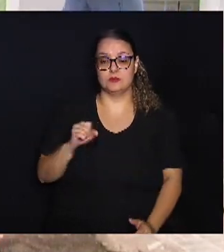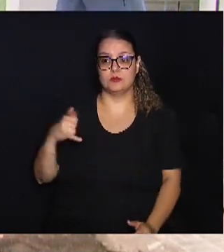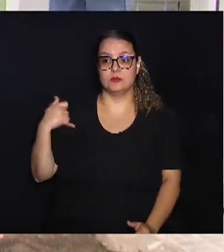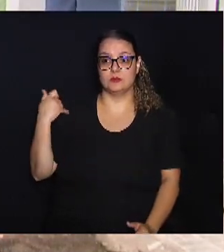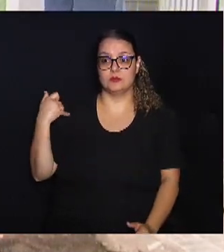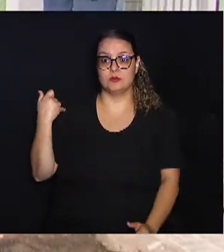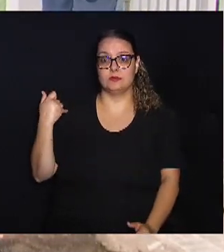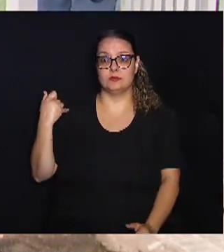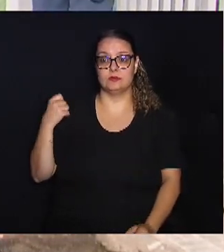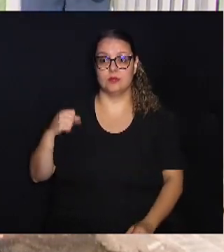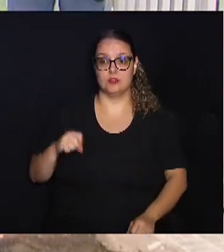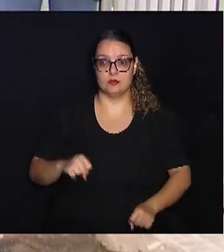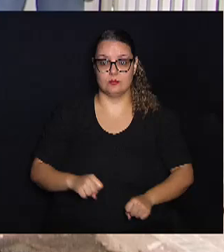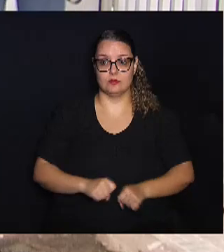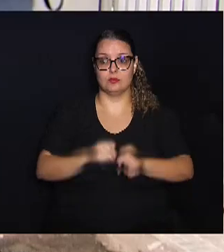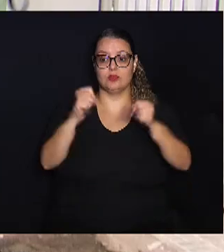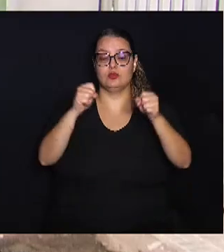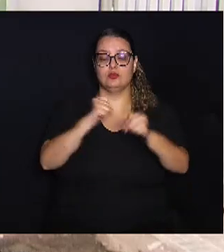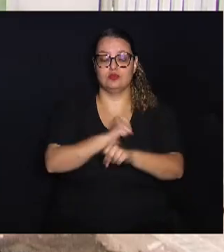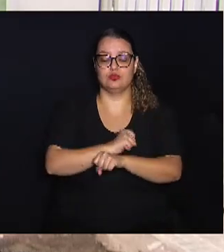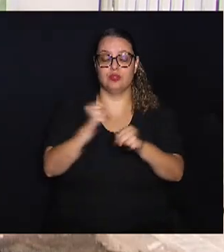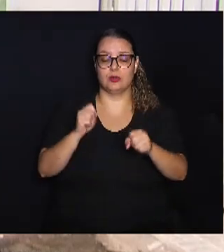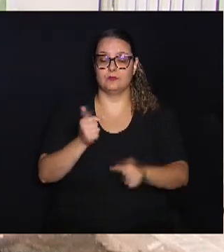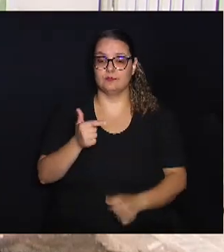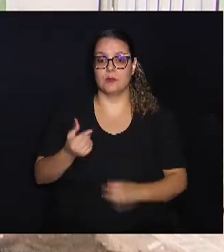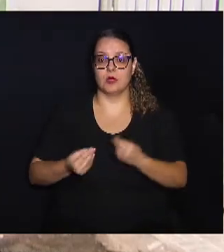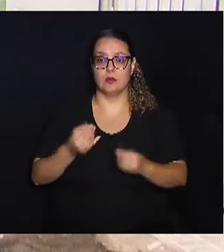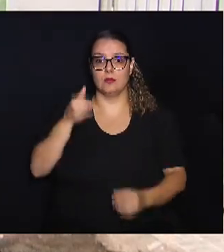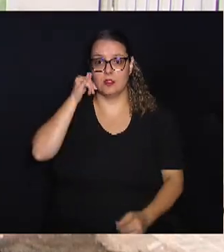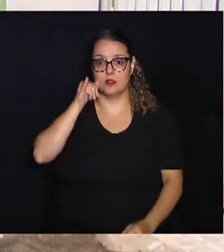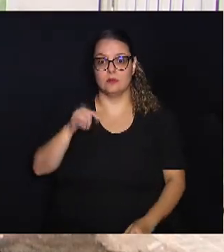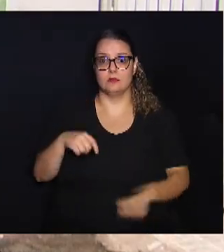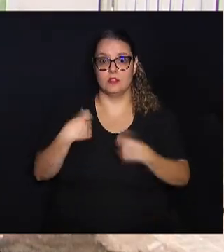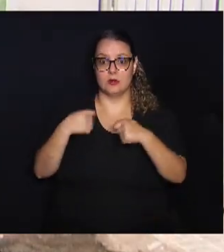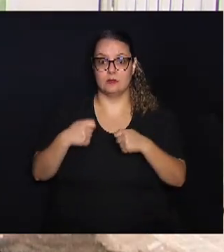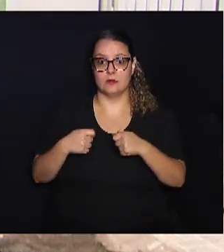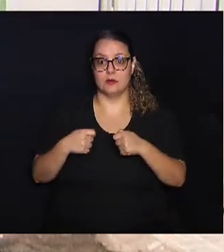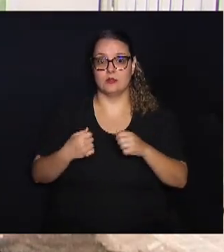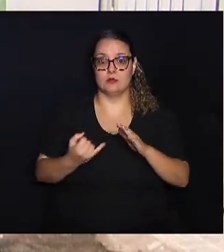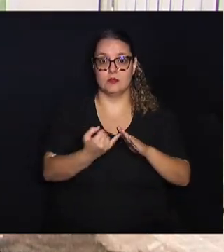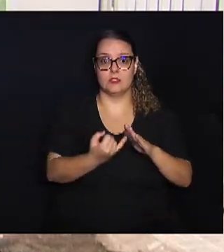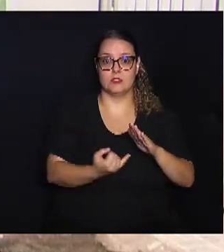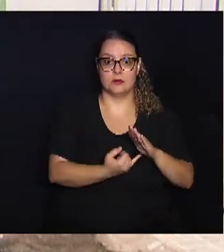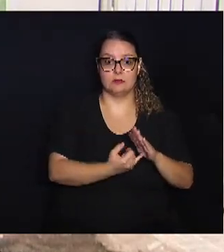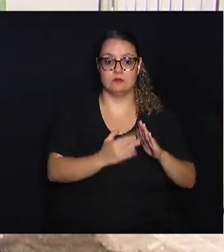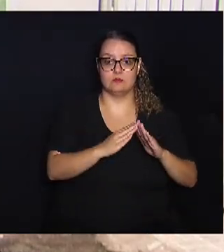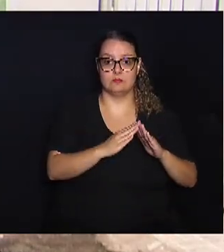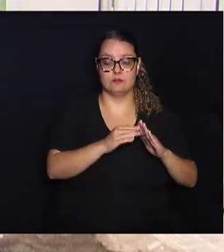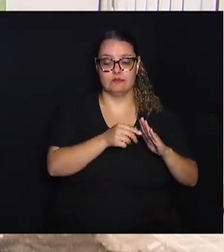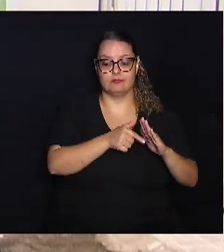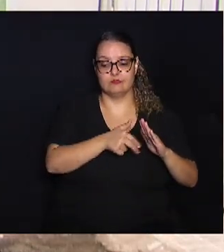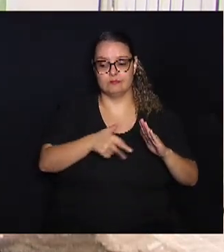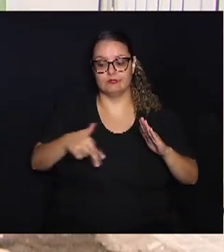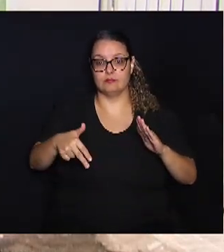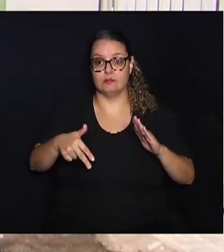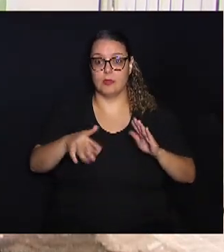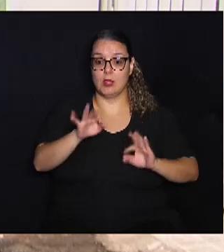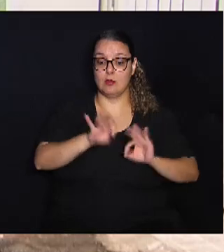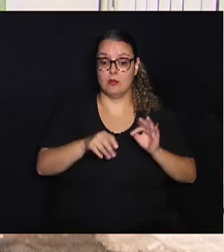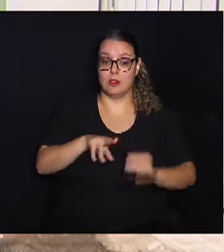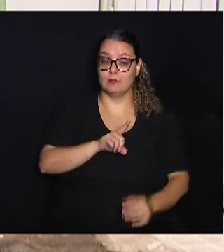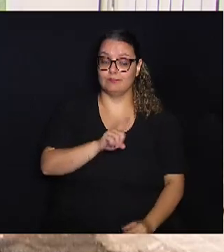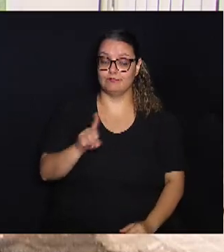a ruptura é inevitável. Eles precisam sair das instituições estando preparados ou